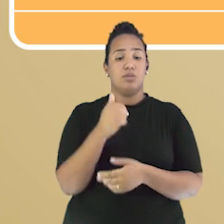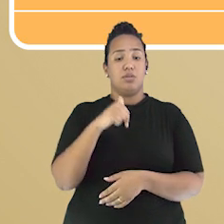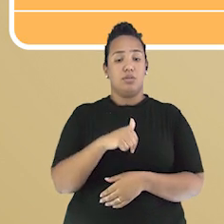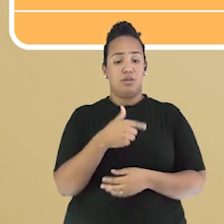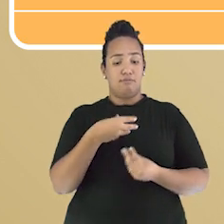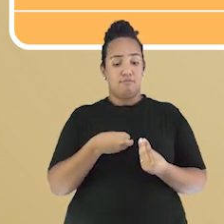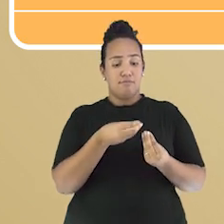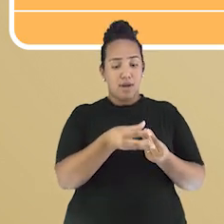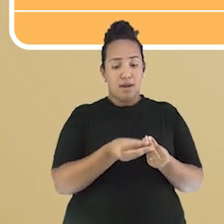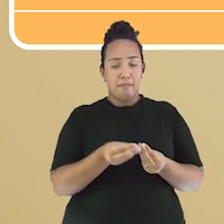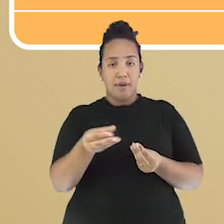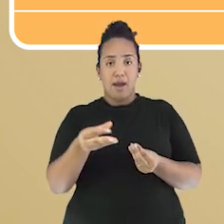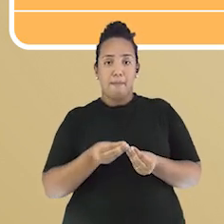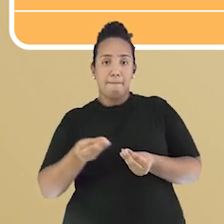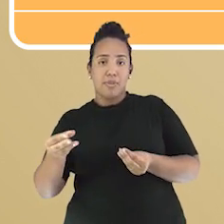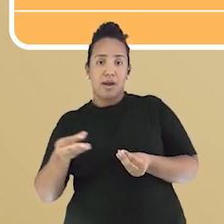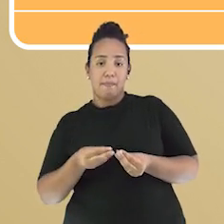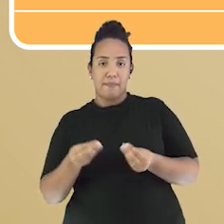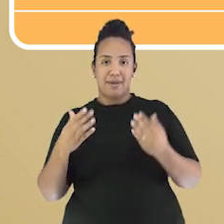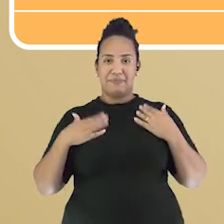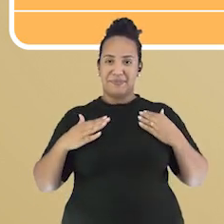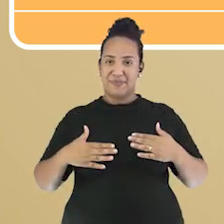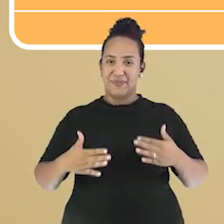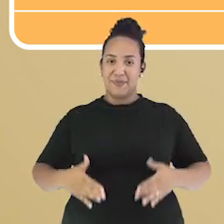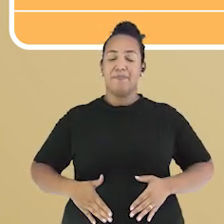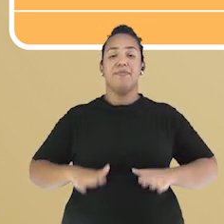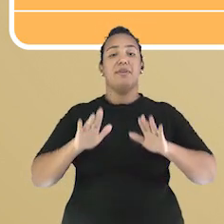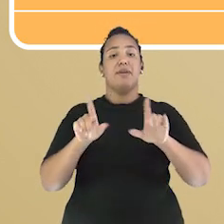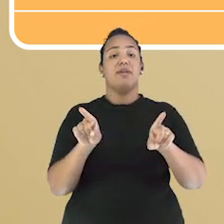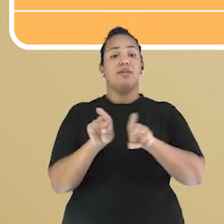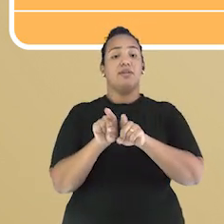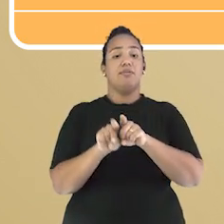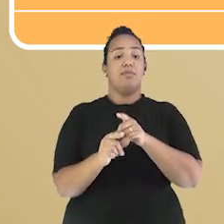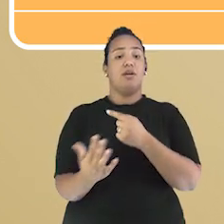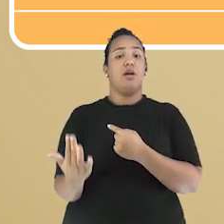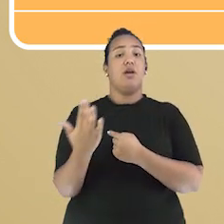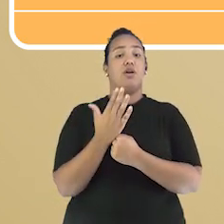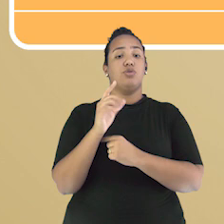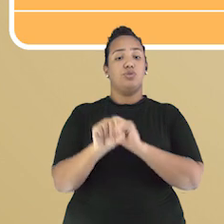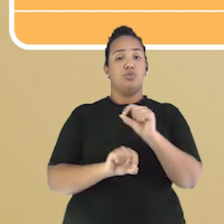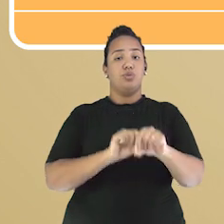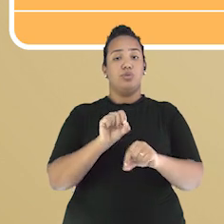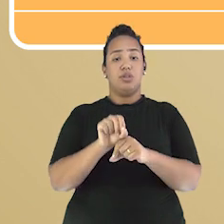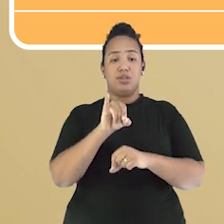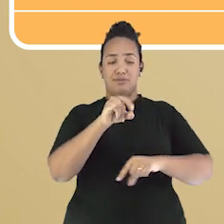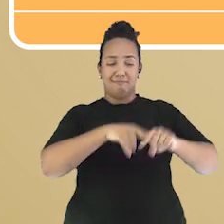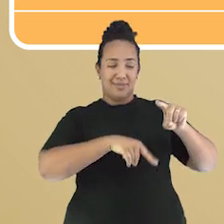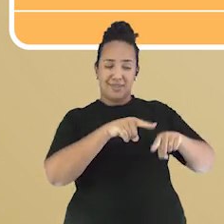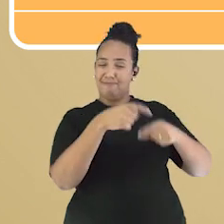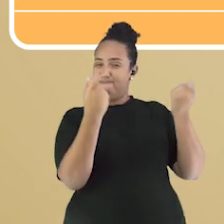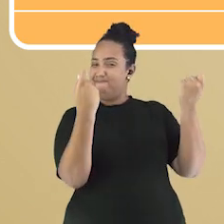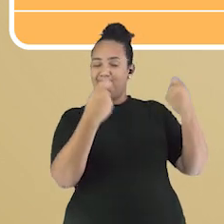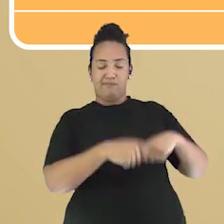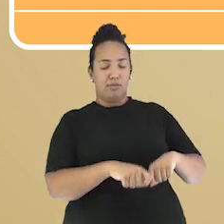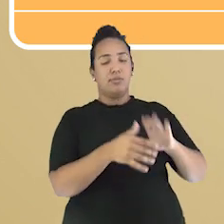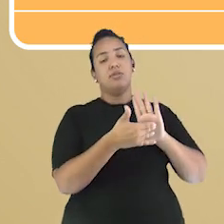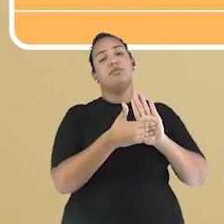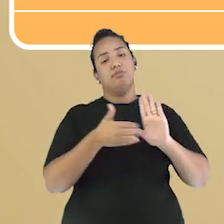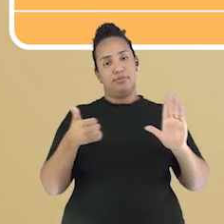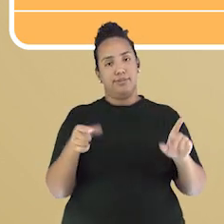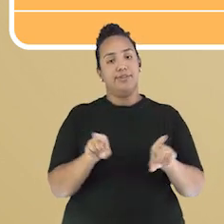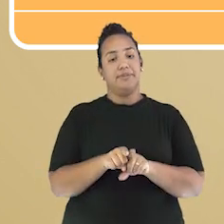que o corpo necessita, mas também auxiliam na eliminação do que não for mais necessário para o